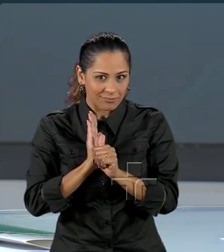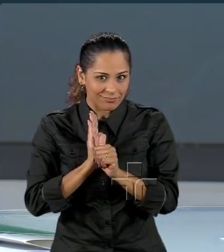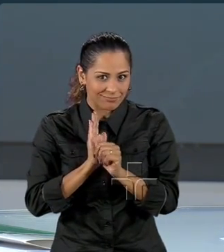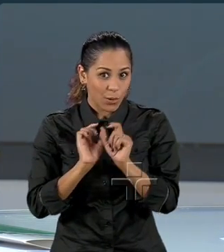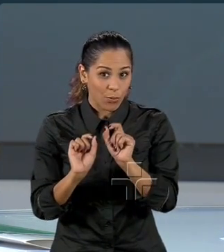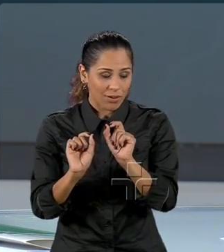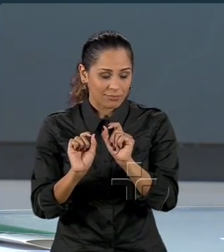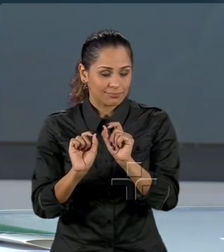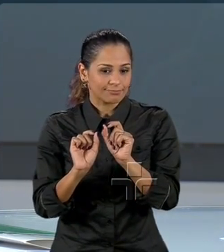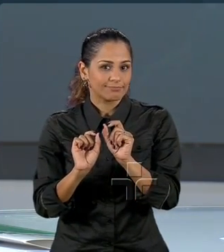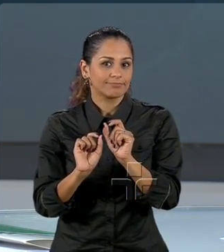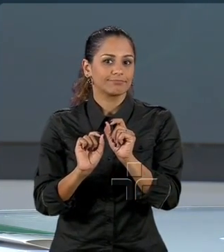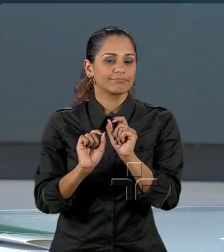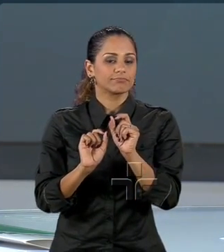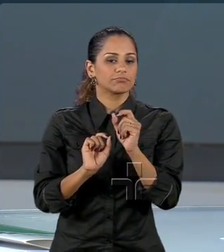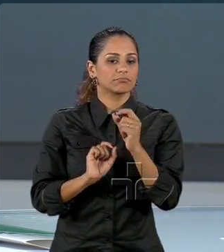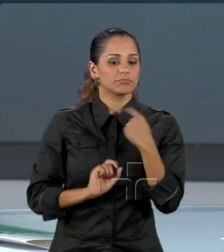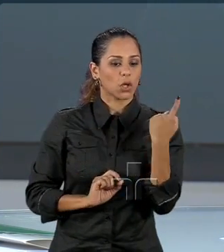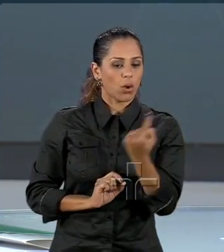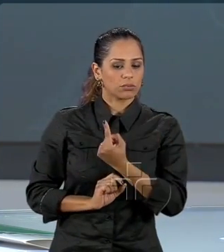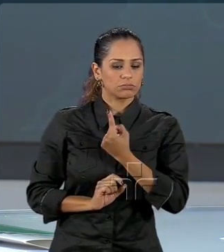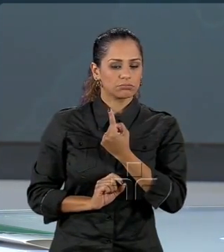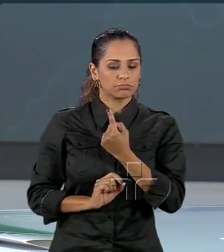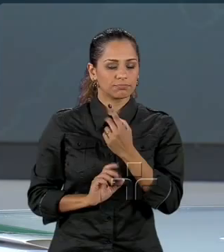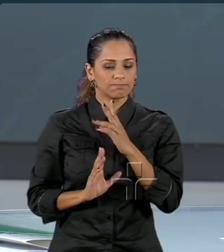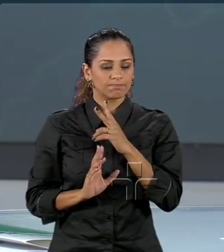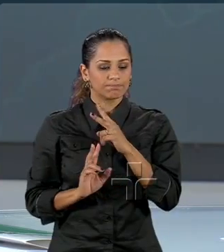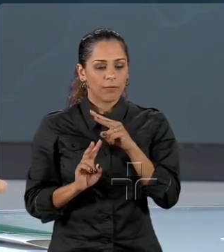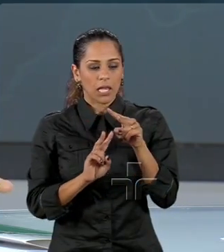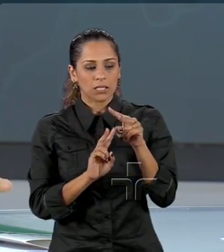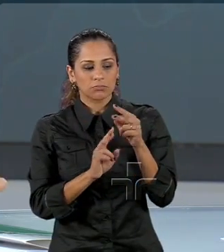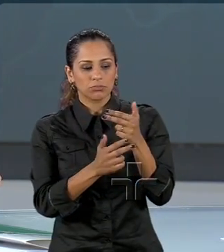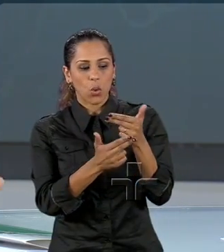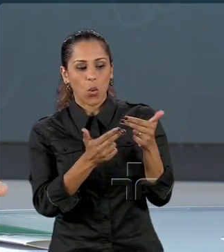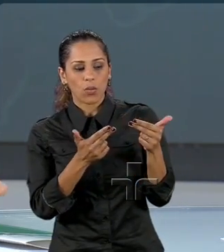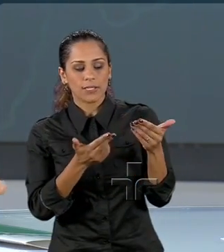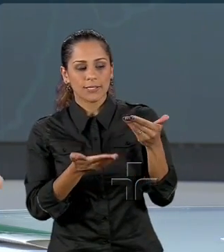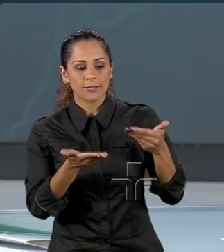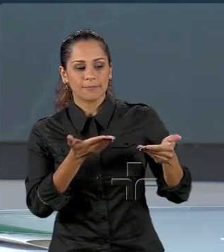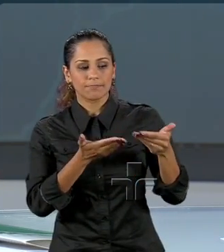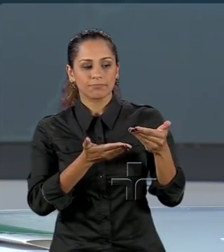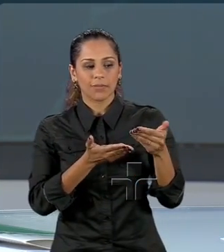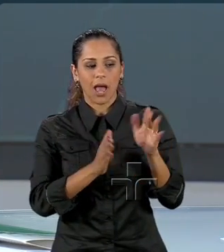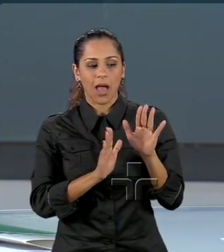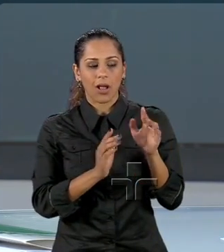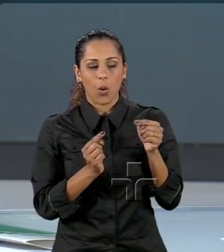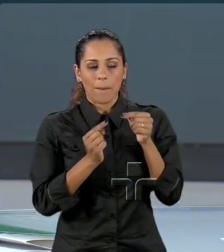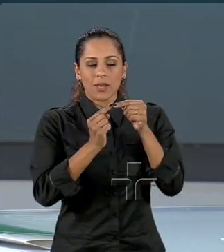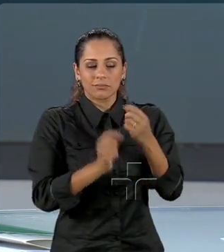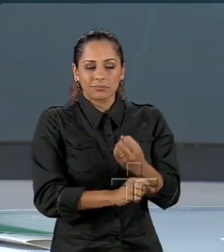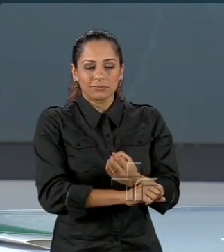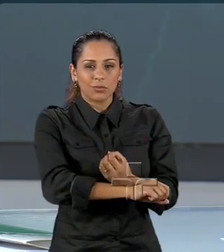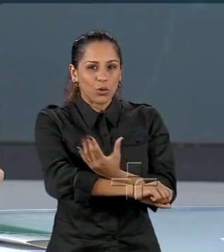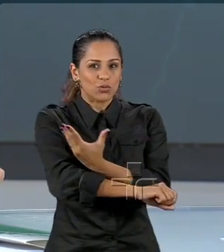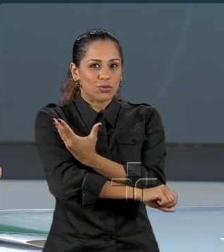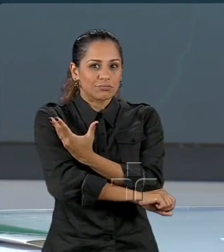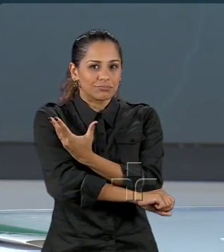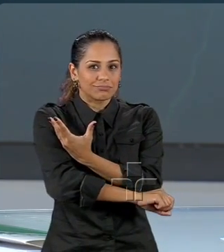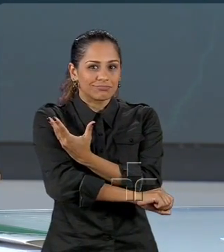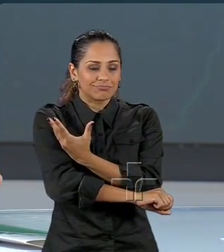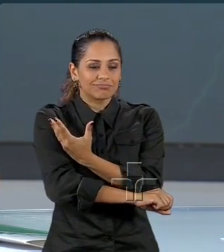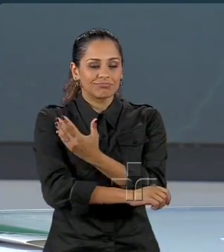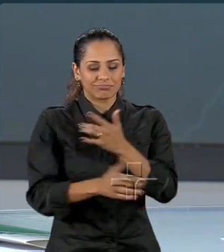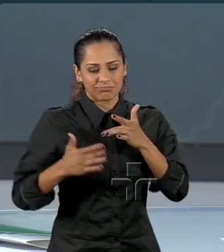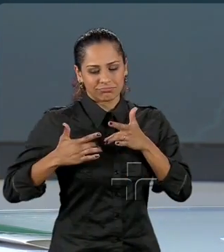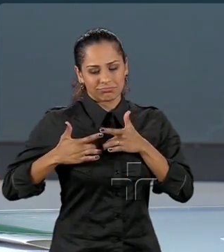Quando a gente vê as coisas mais emocionalmente, no sentido de